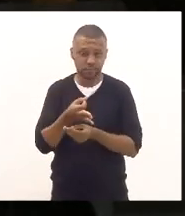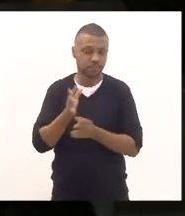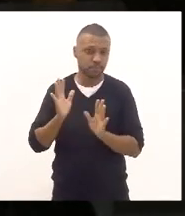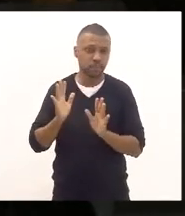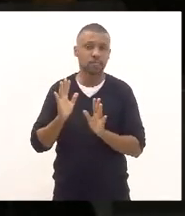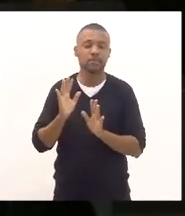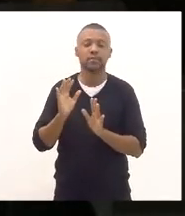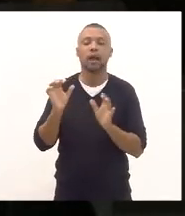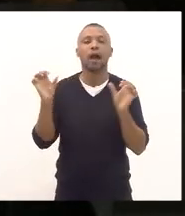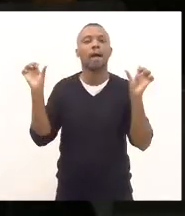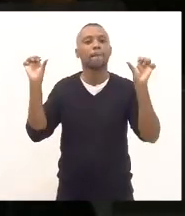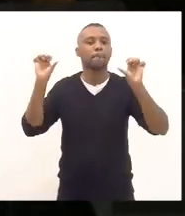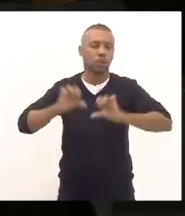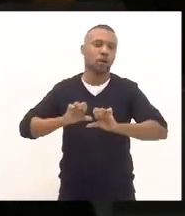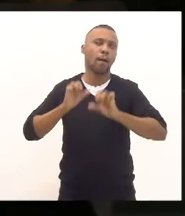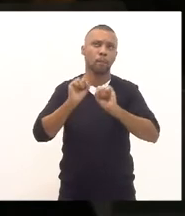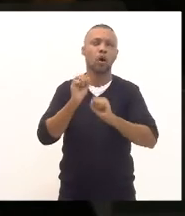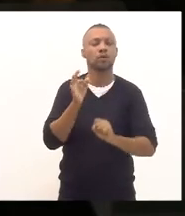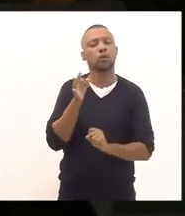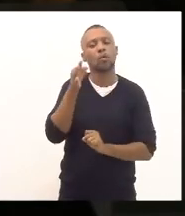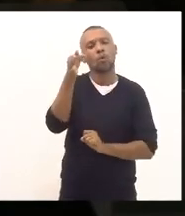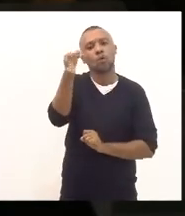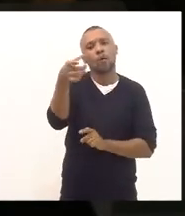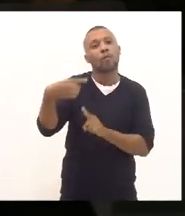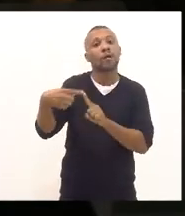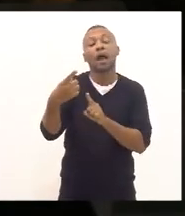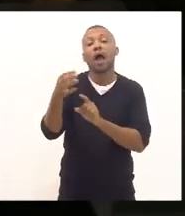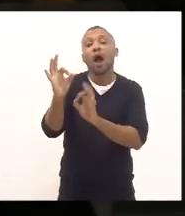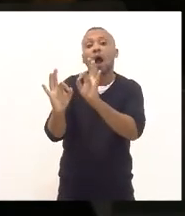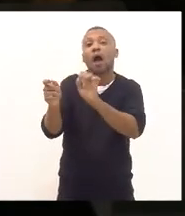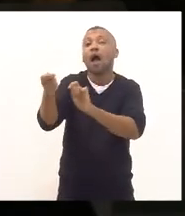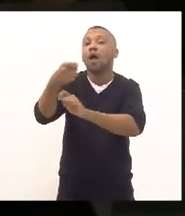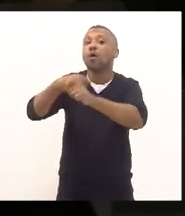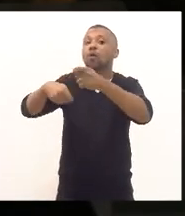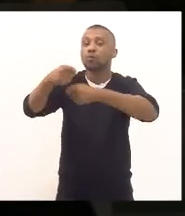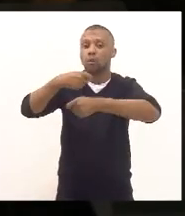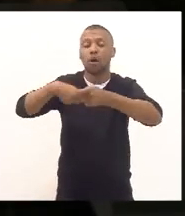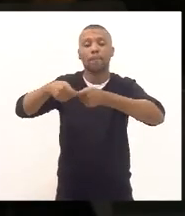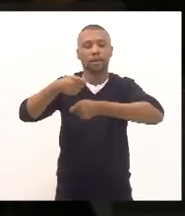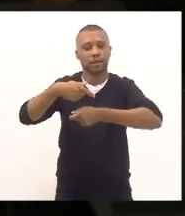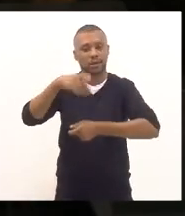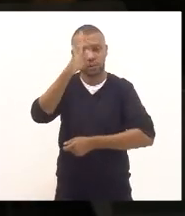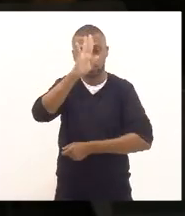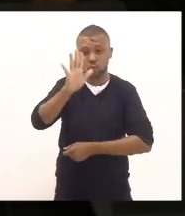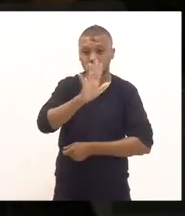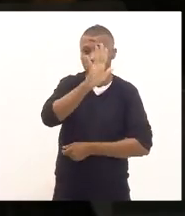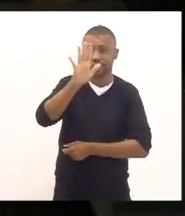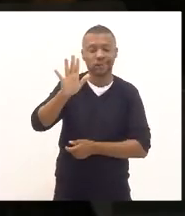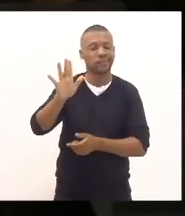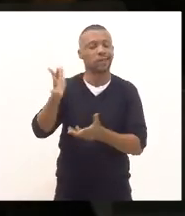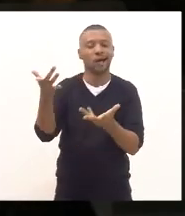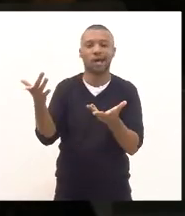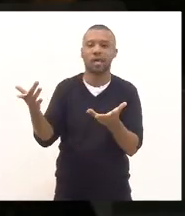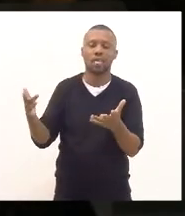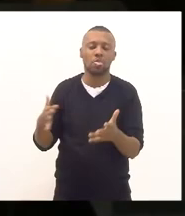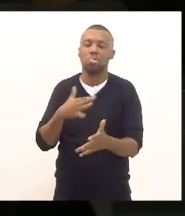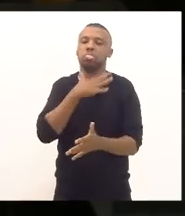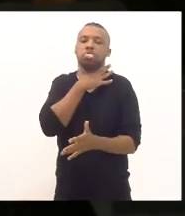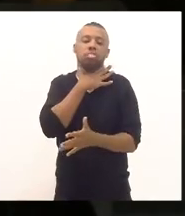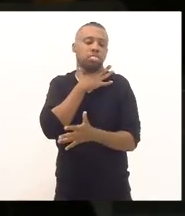a piorar O que é ordem econômica aqui no Brasil tá totalmente esgarçada